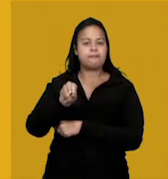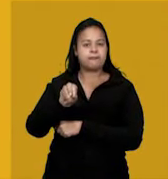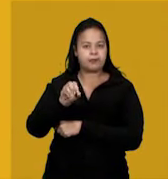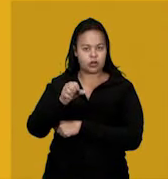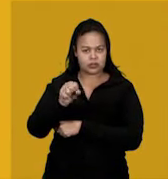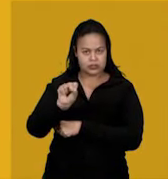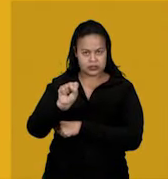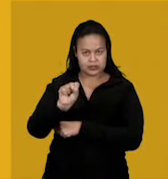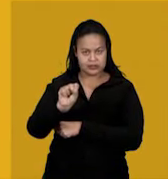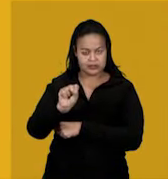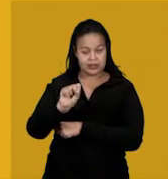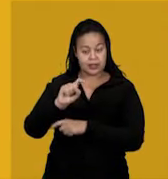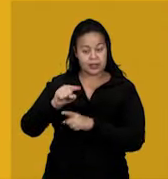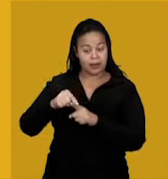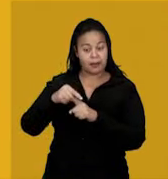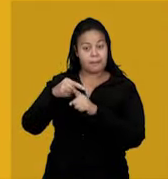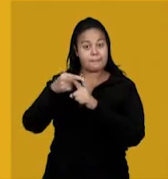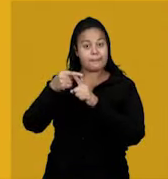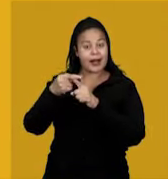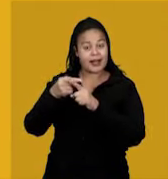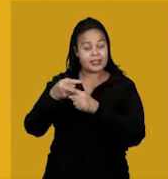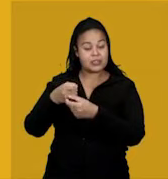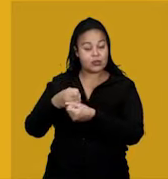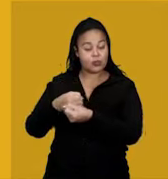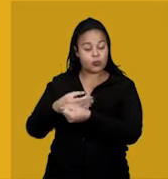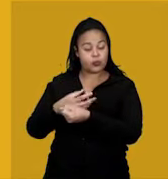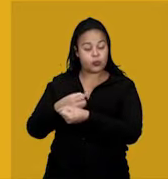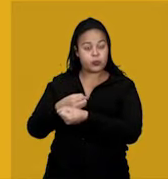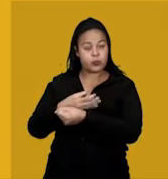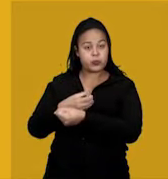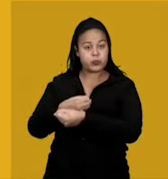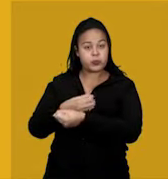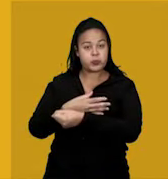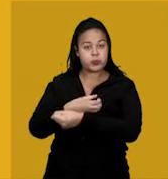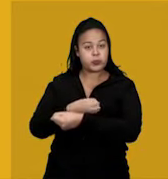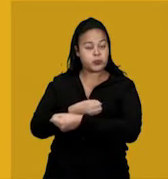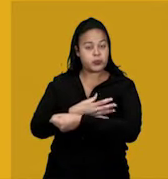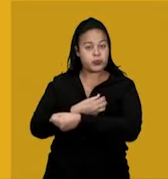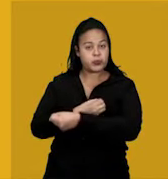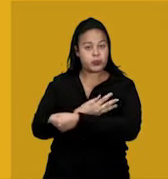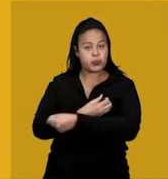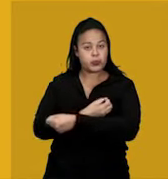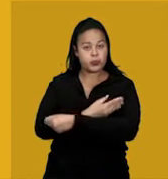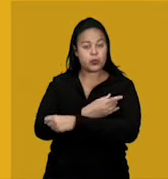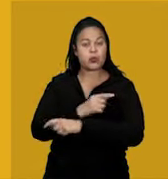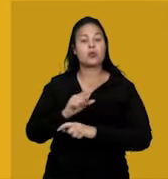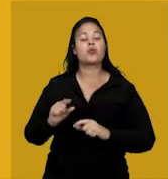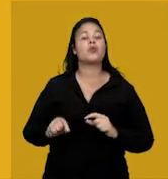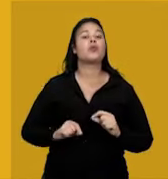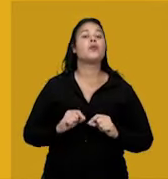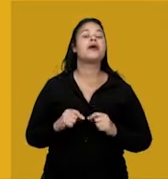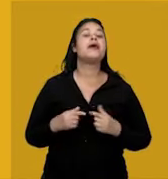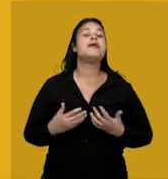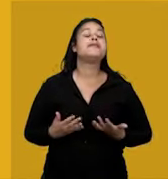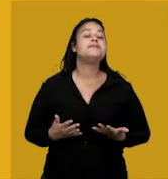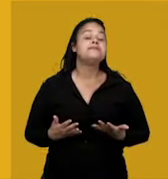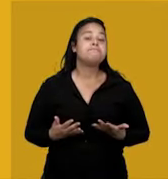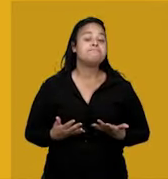e grande vascularização, que é a presença dos